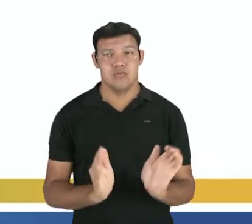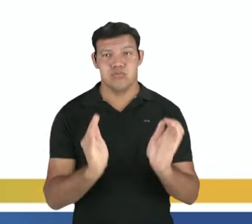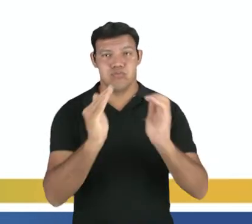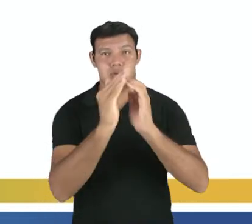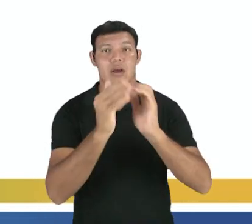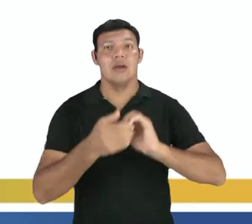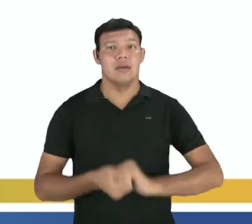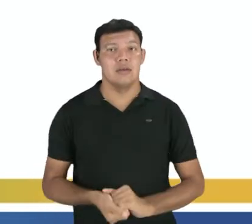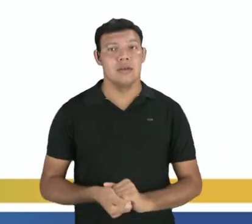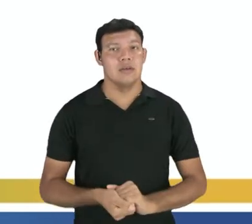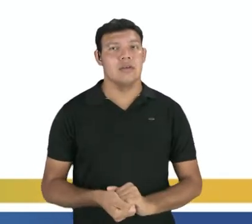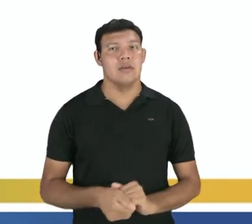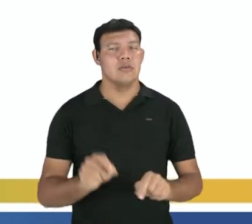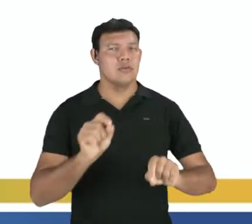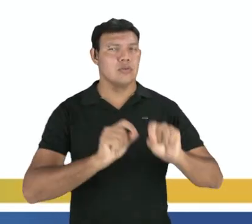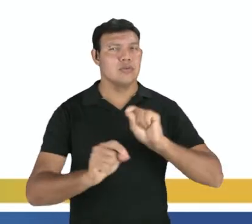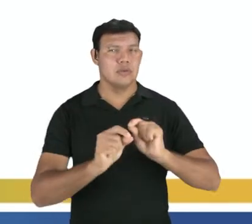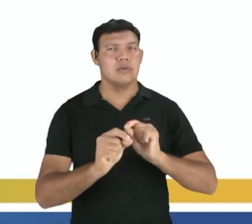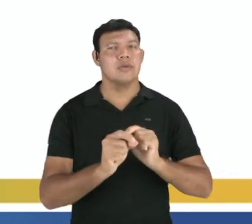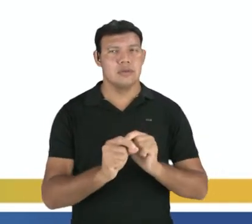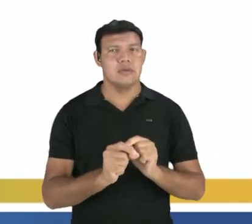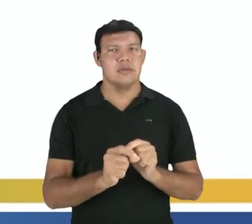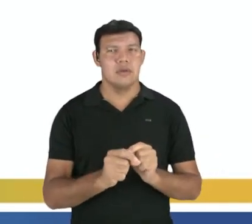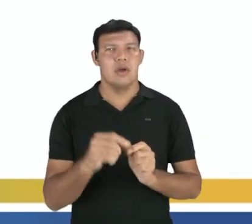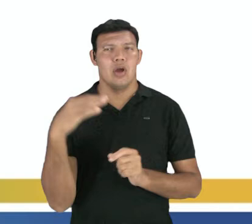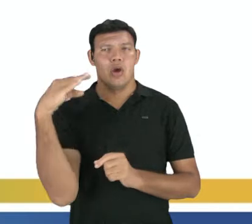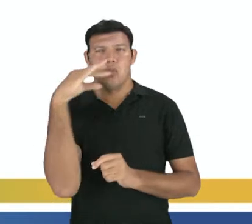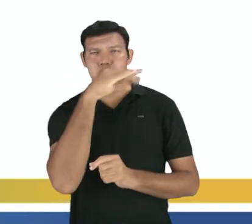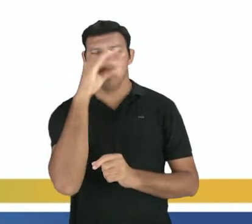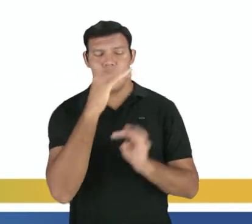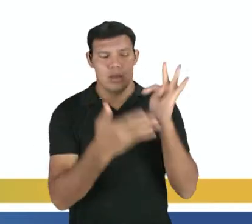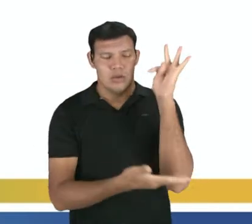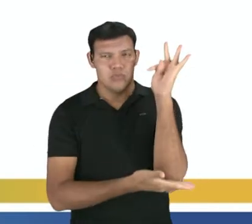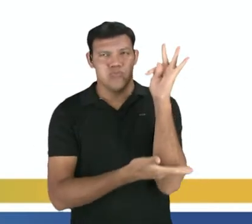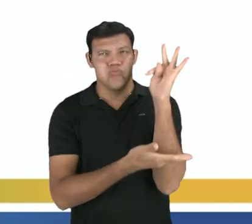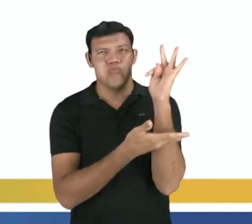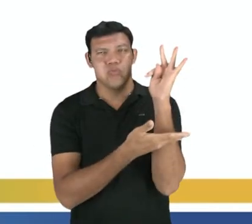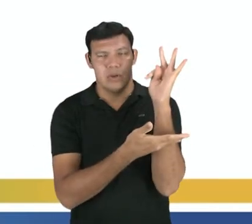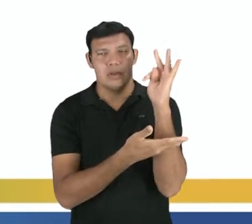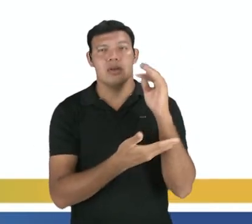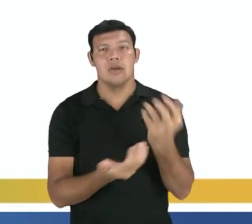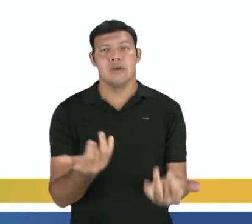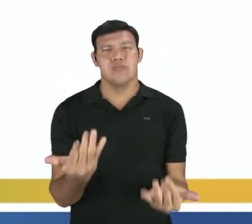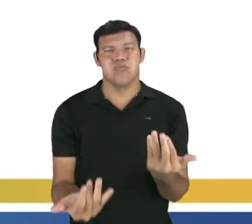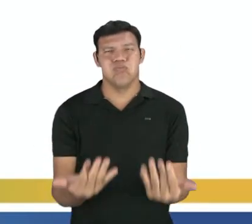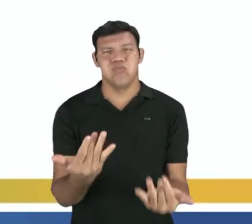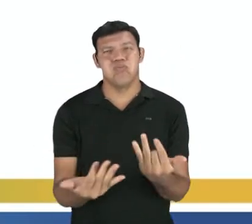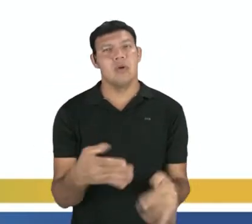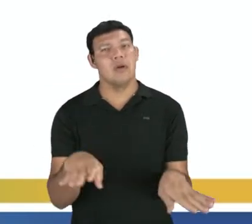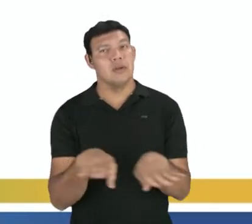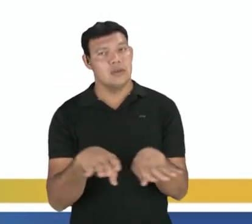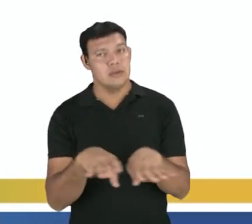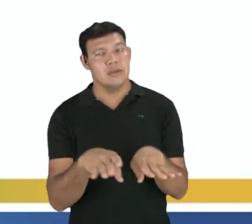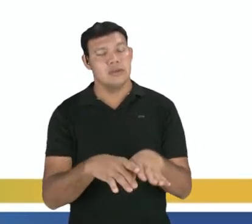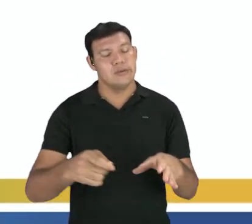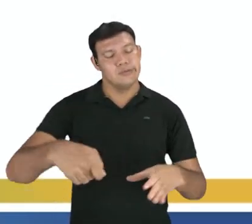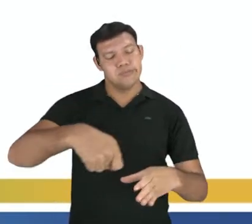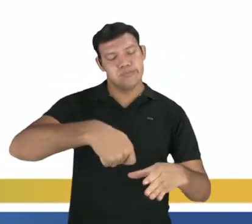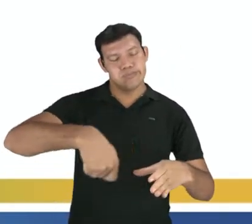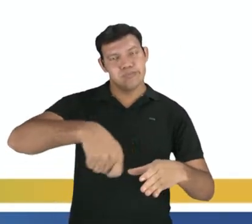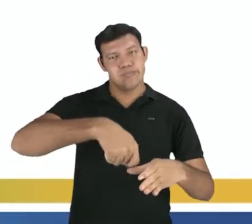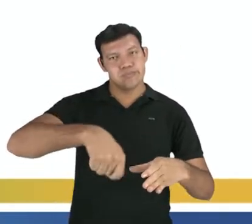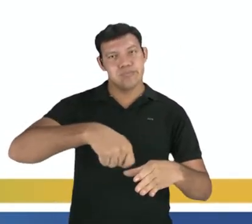recipientes, né, que vão suportar o calor, né, a temperatura do fogo, e poder conter os líquidos, né?